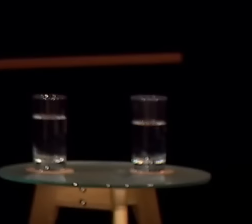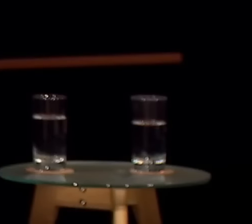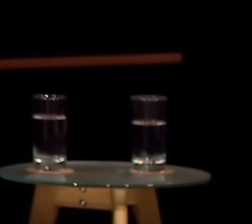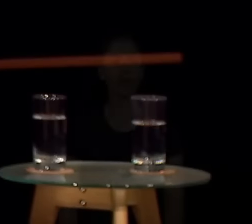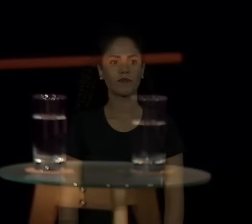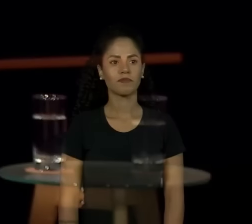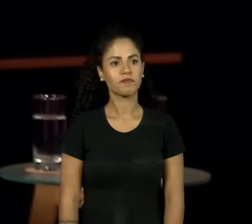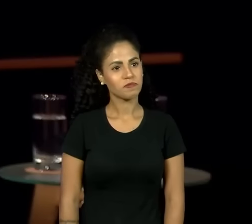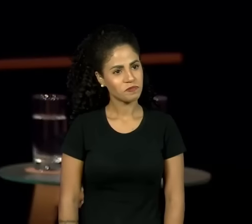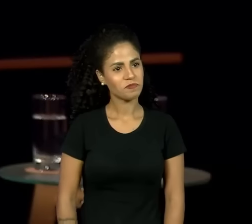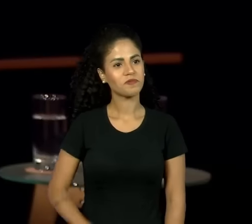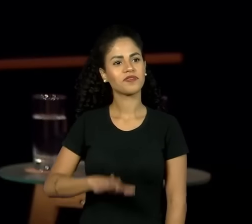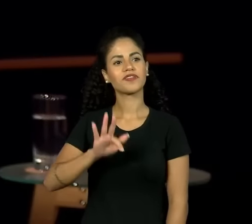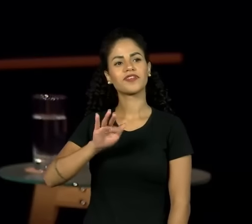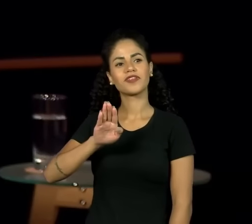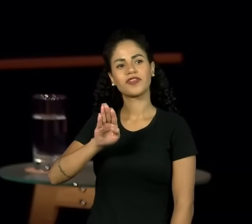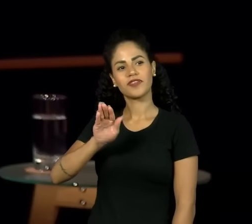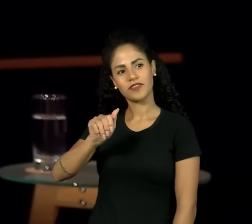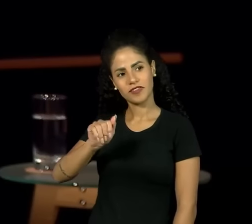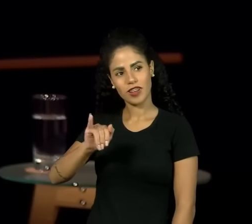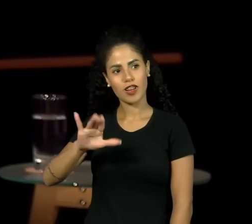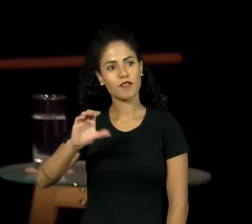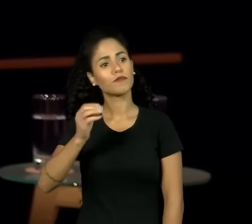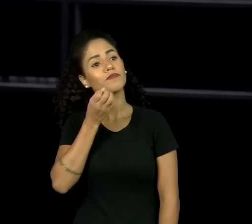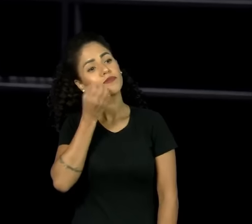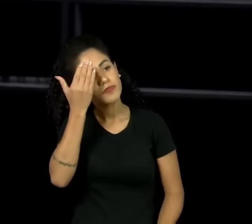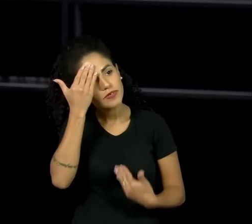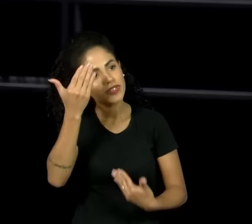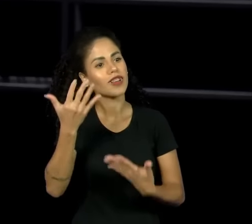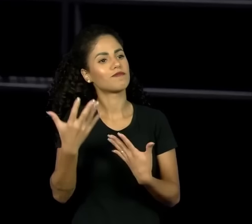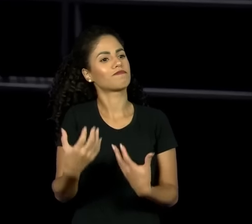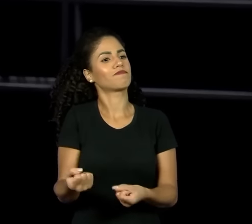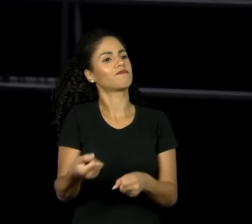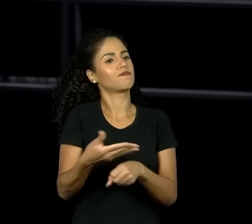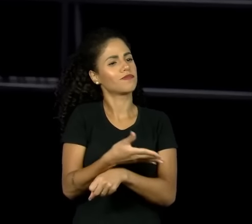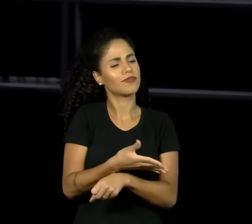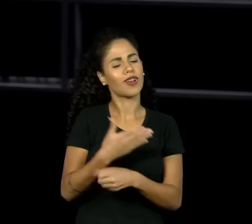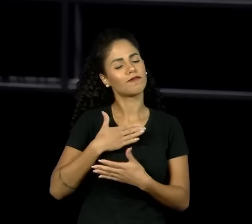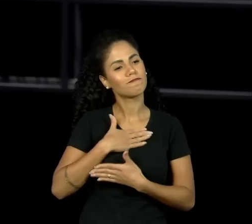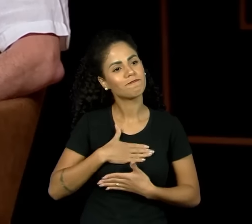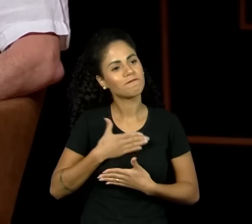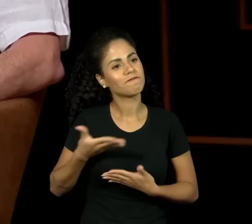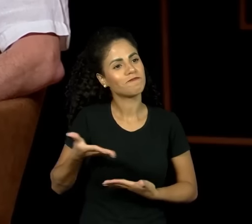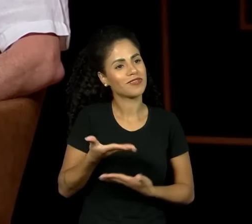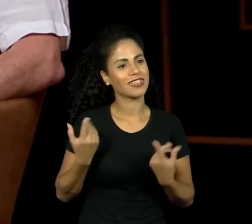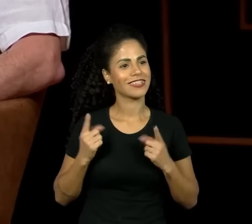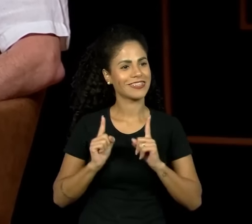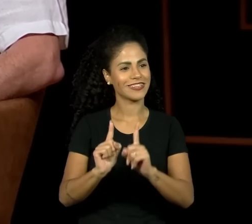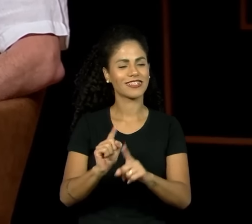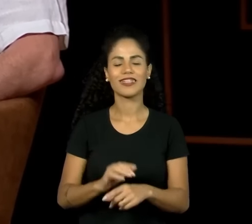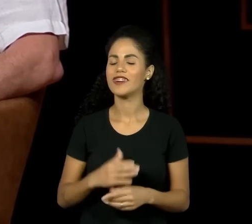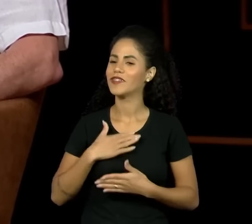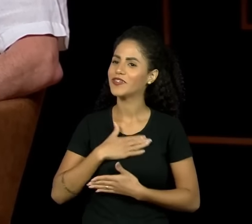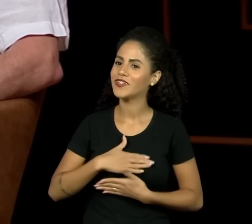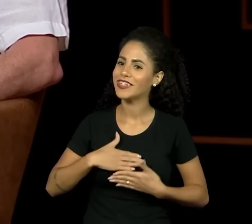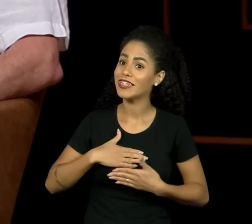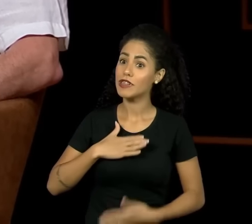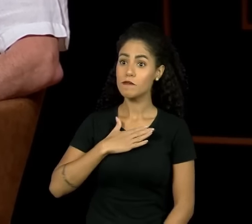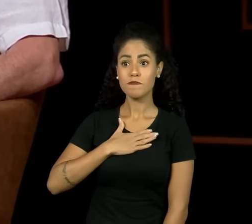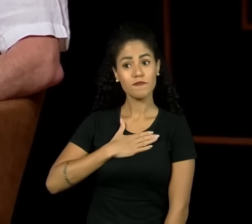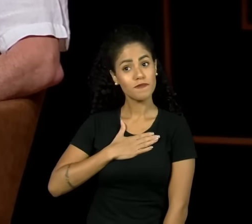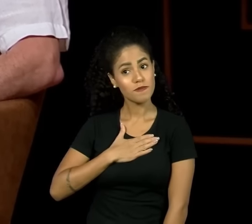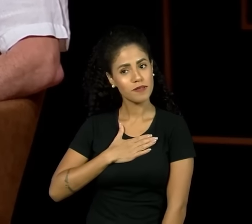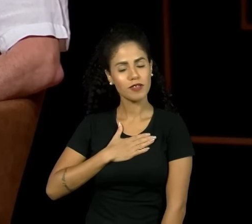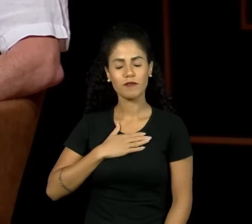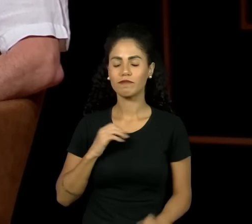Fábio Assunção obrigado por ter aceitado o nosso convite É uma honra ter você aqui no Persona bom é minha eu amo